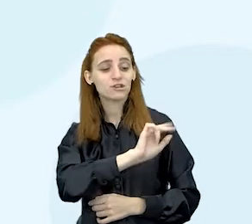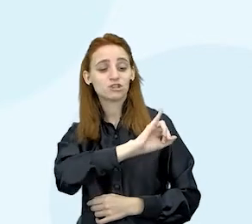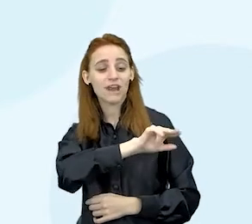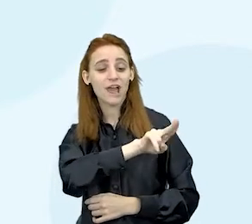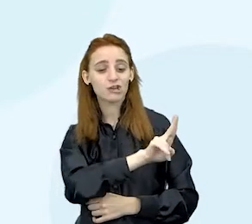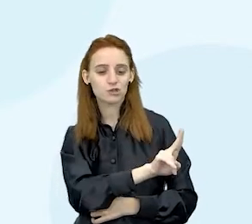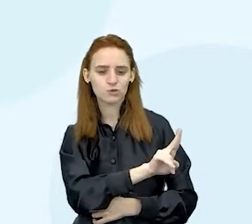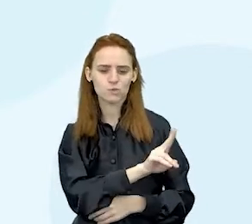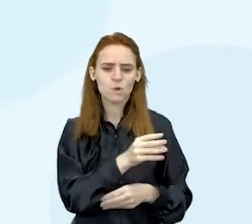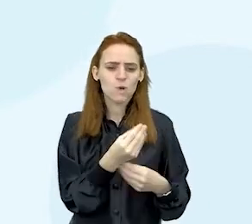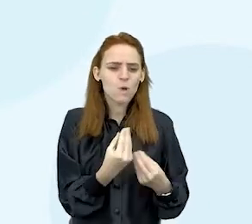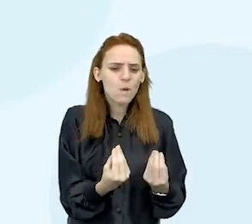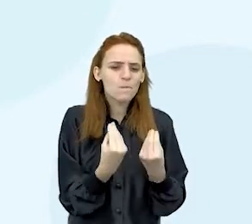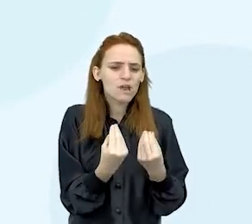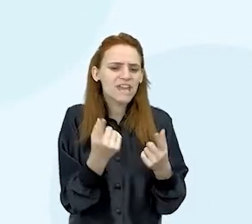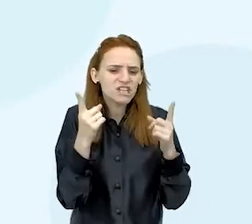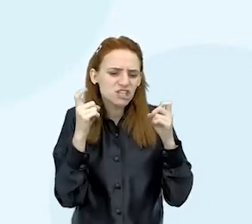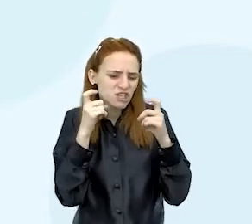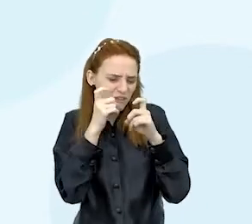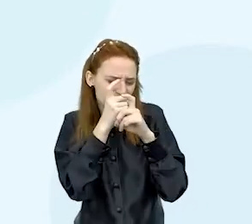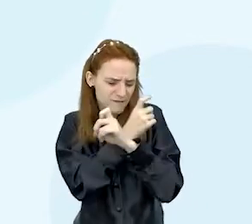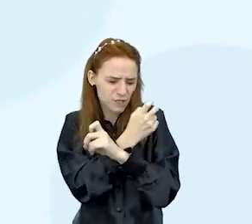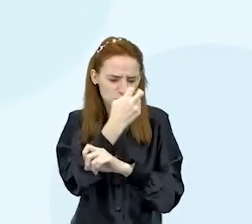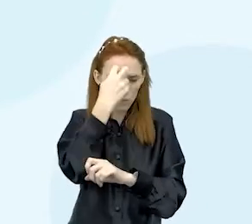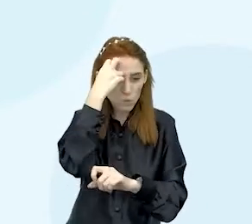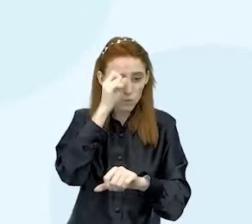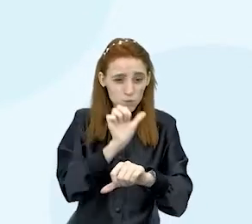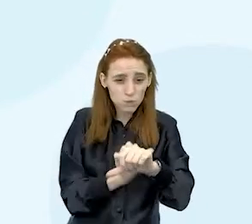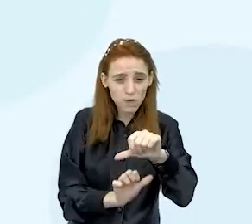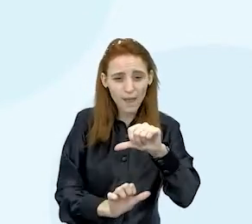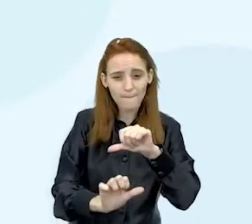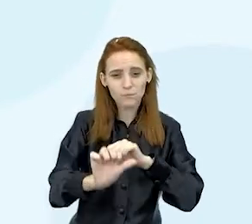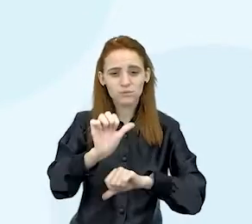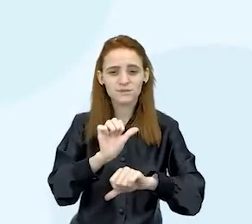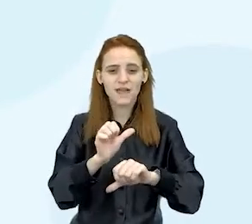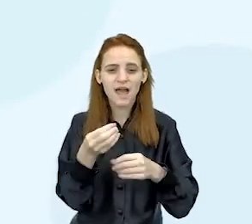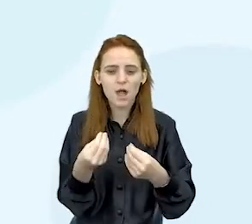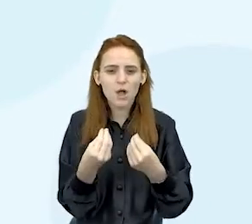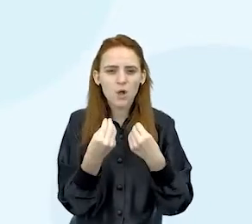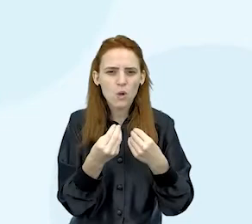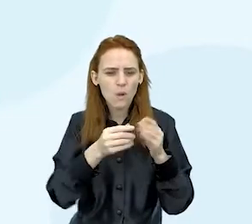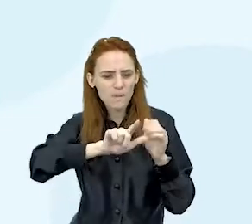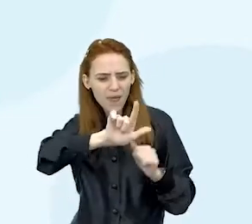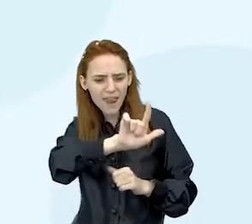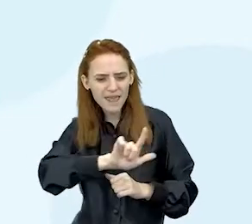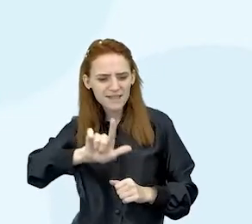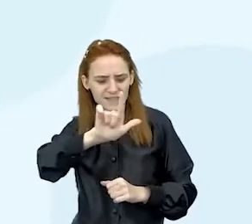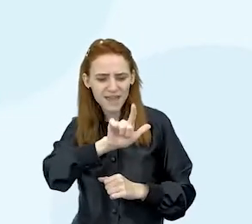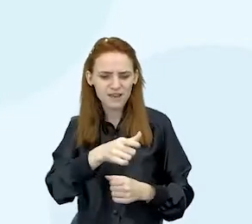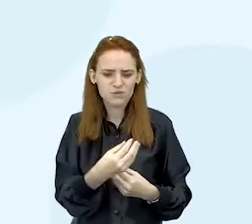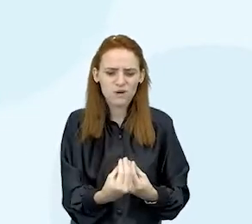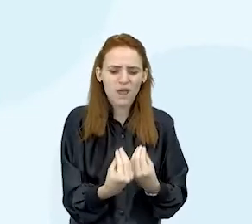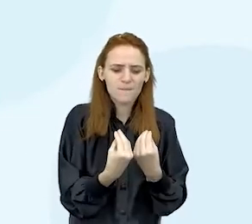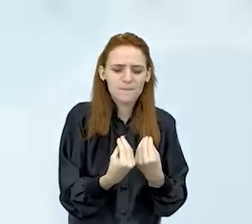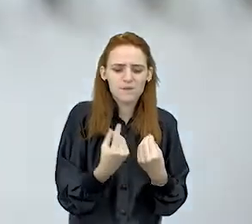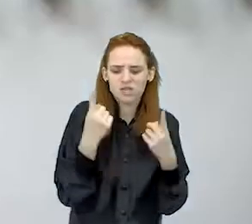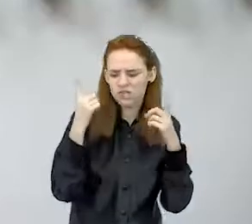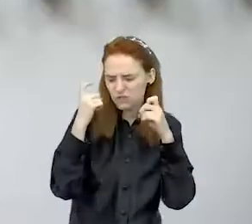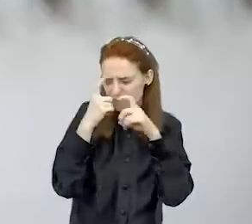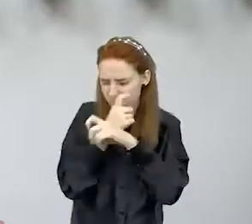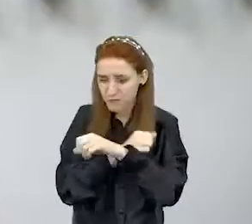tão difícil mudar esse conservadorismo cultural associado a tais correntes literárias? Por que é tão difícil mudar? Na verdade, eu acho